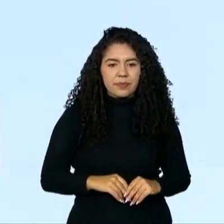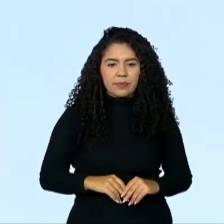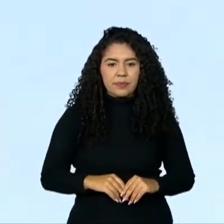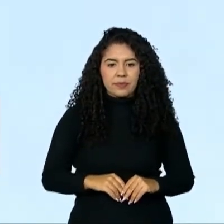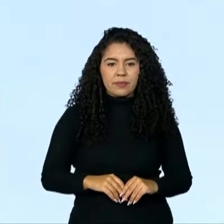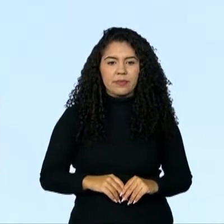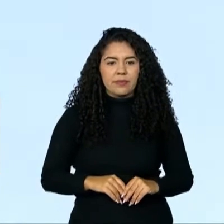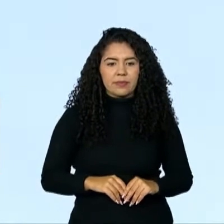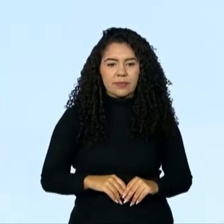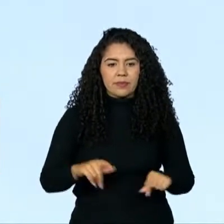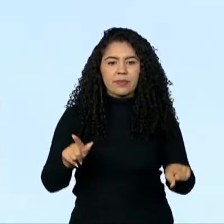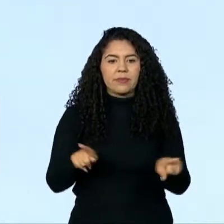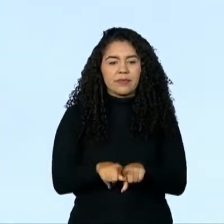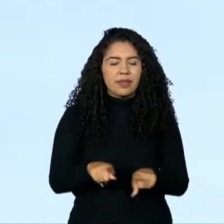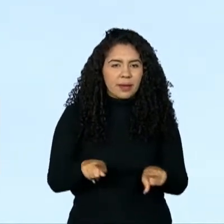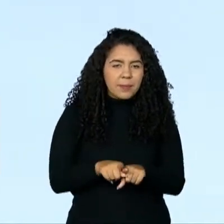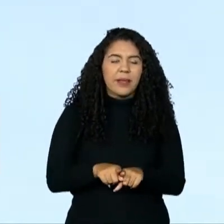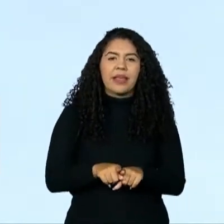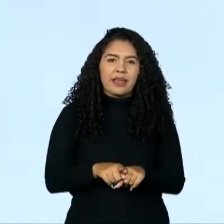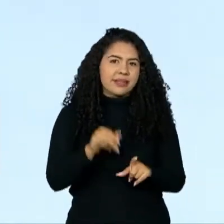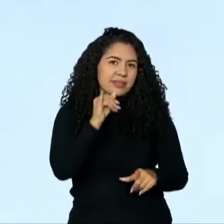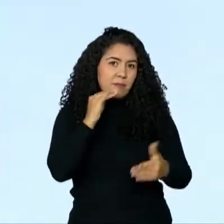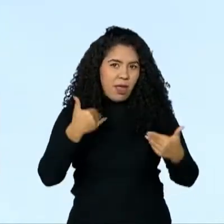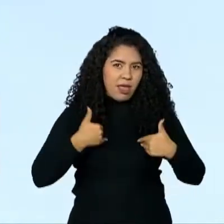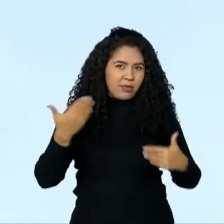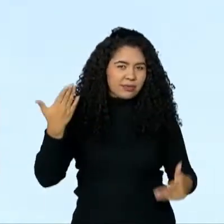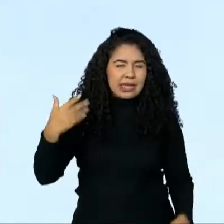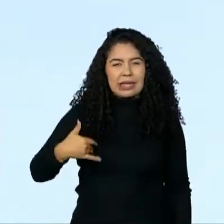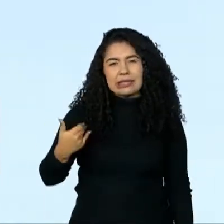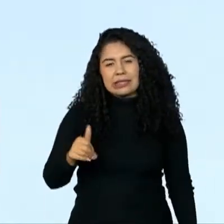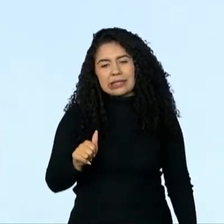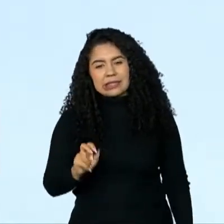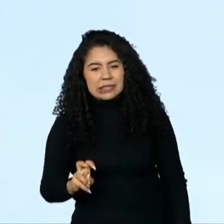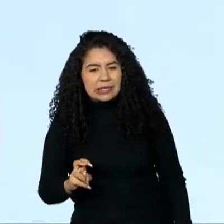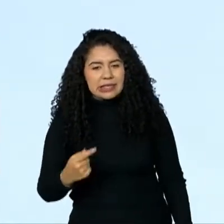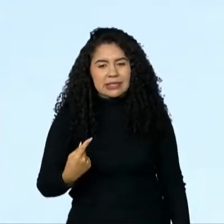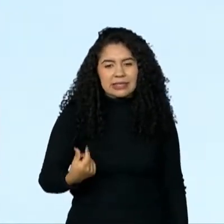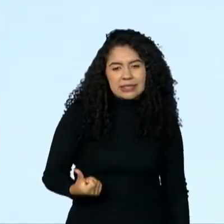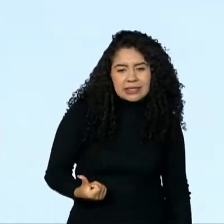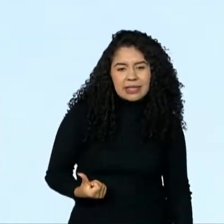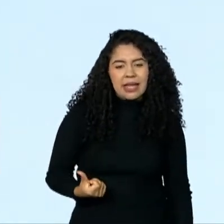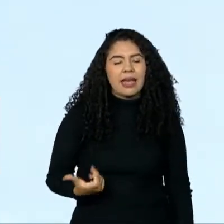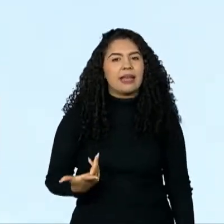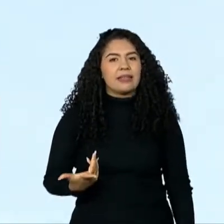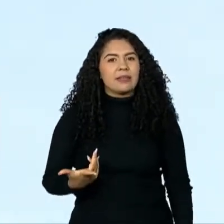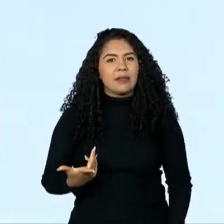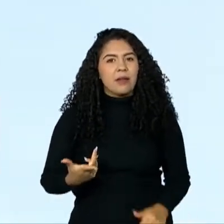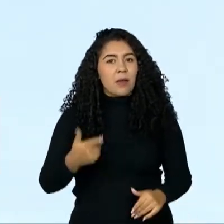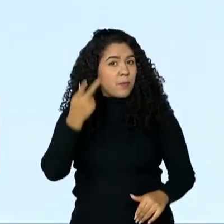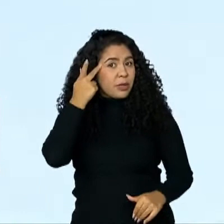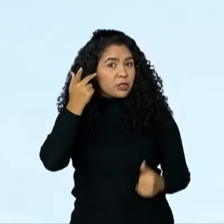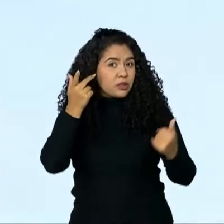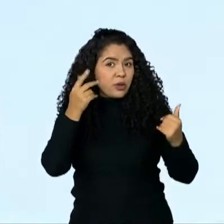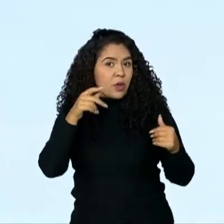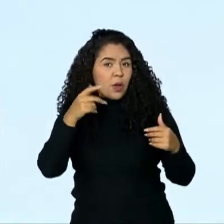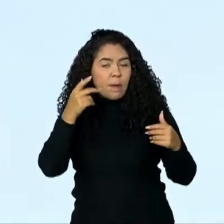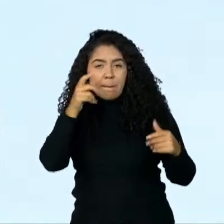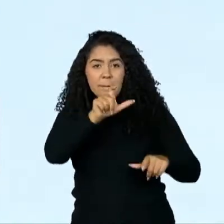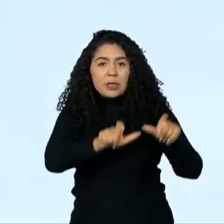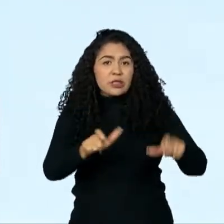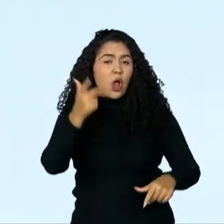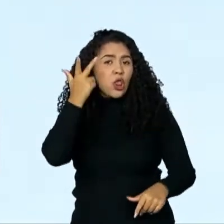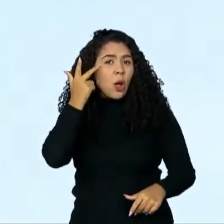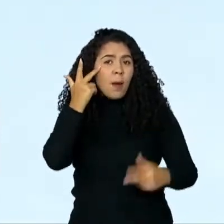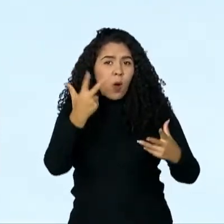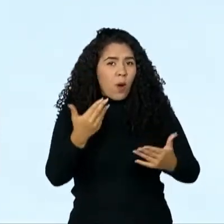Pessoas normais, como eu canso de falar, né? Eu com 15 anos, 16 anos, pessoas normais podem